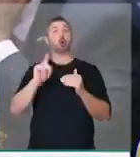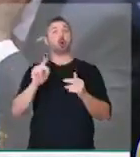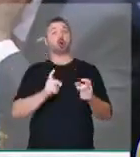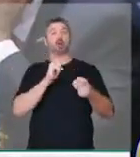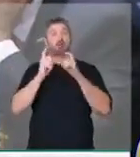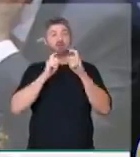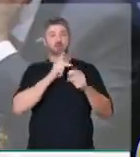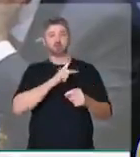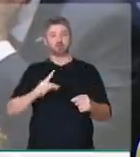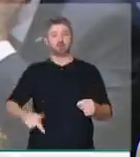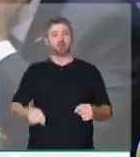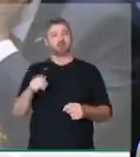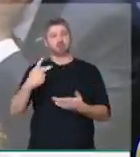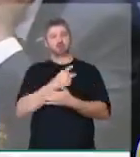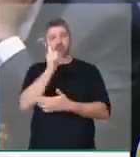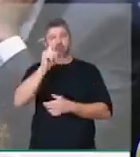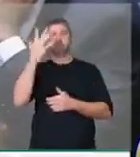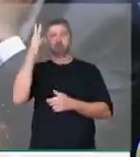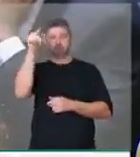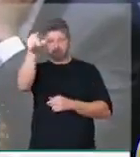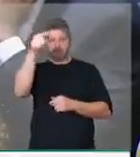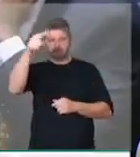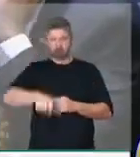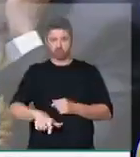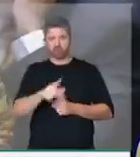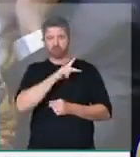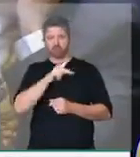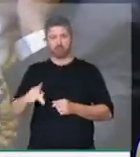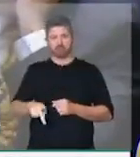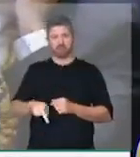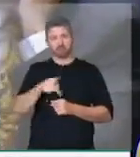com a gestão do presidente. Isso não vai acontecer. Parabenizar mais uma vez, presidente Arthur Lira, por sua decisão.